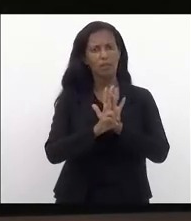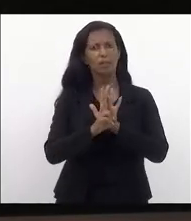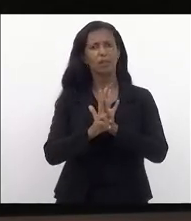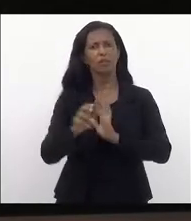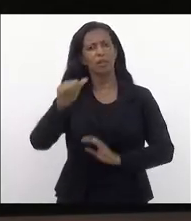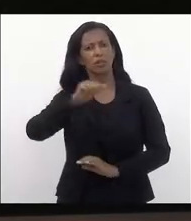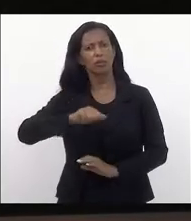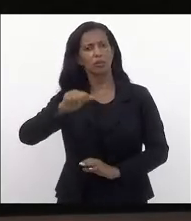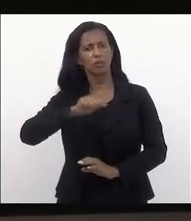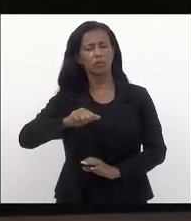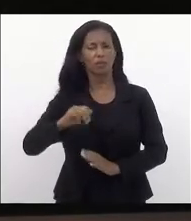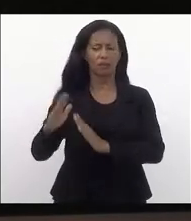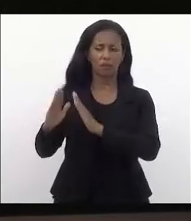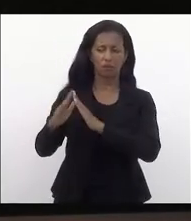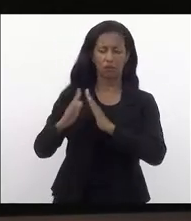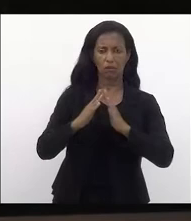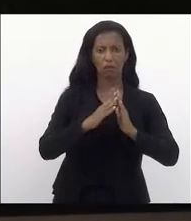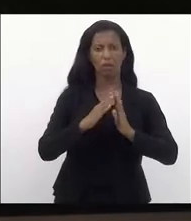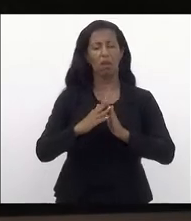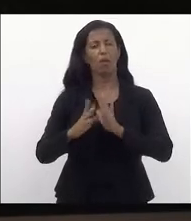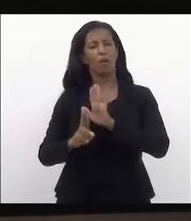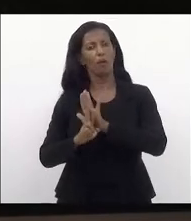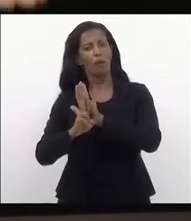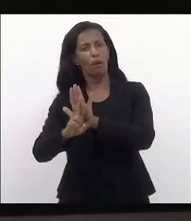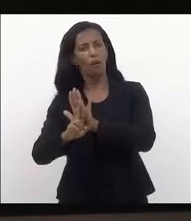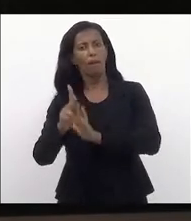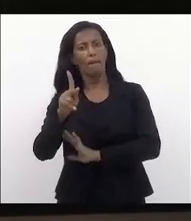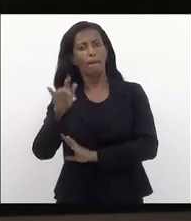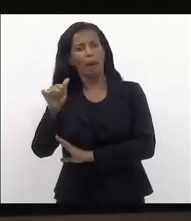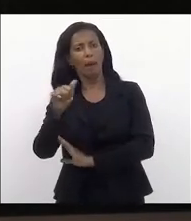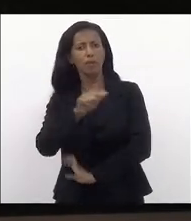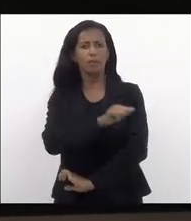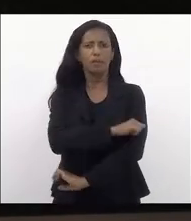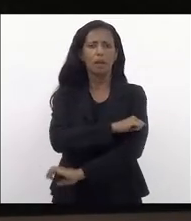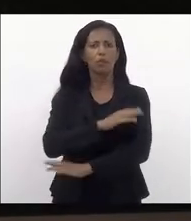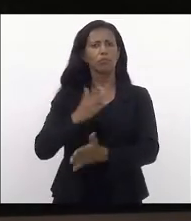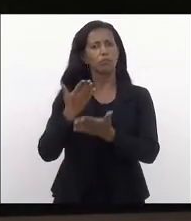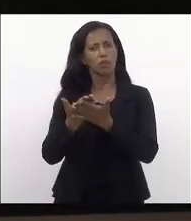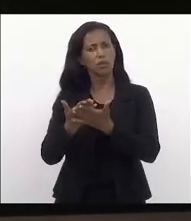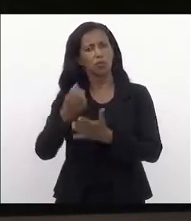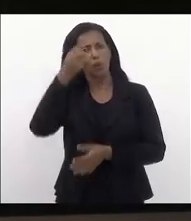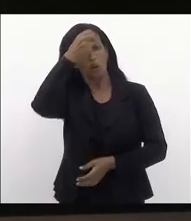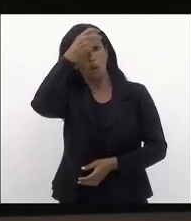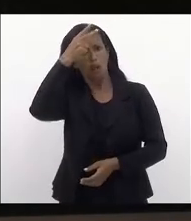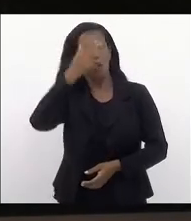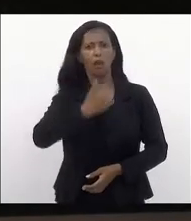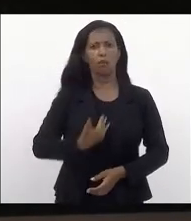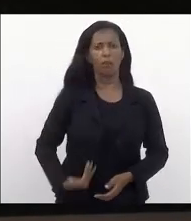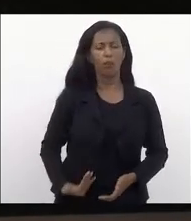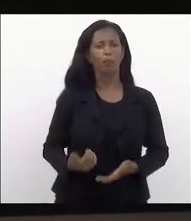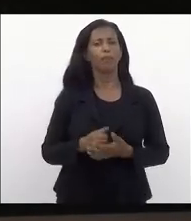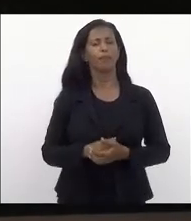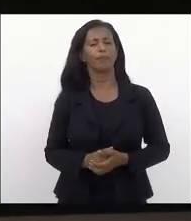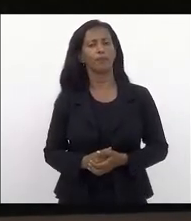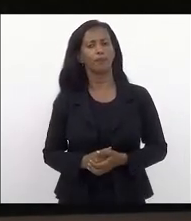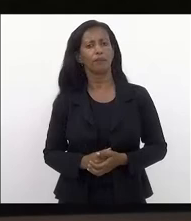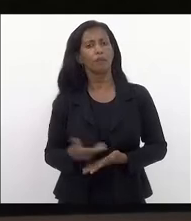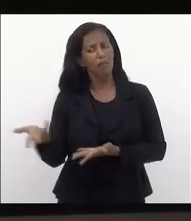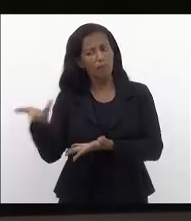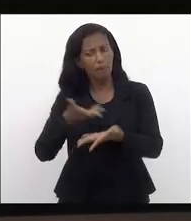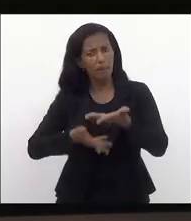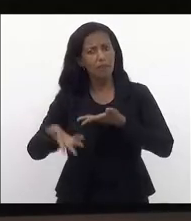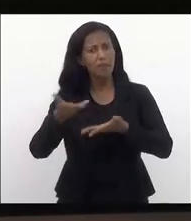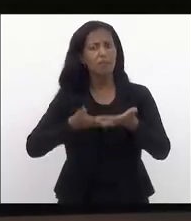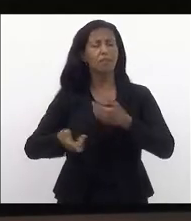vai estar representante aqui o representante dos pais alunos das escolas municipais que fiz questão de chamá-los vai participar